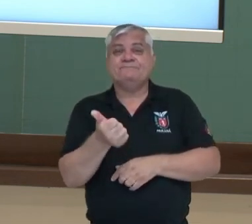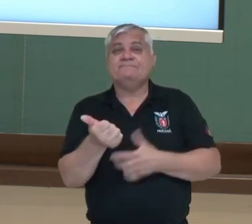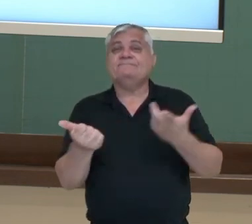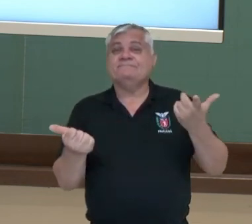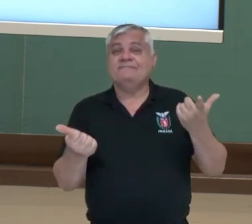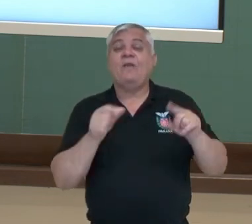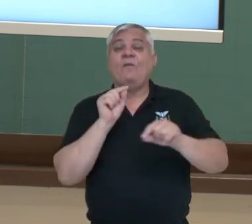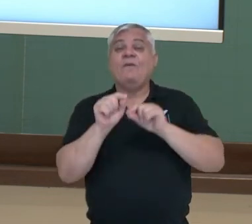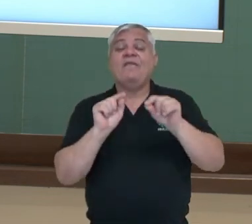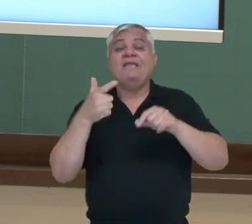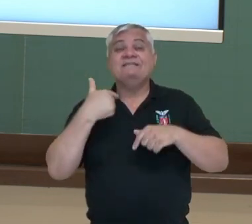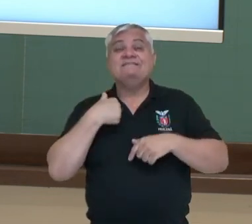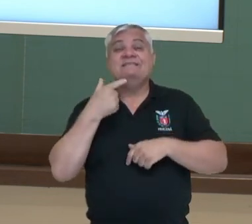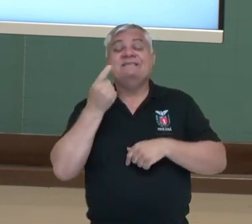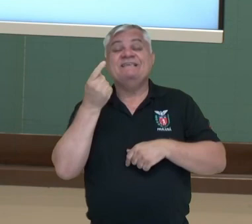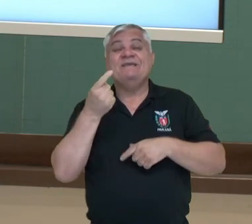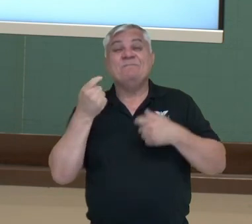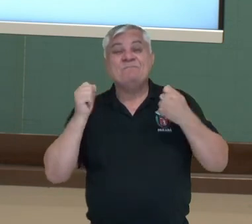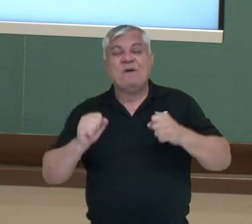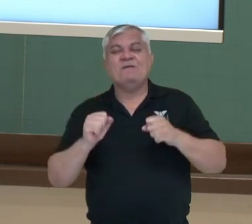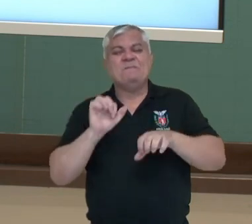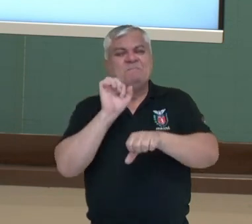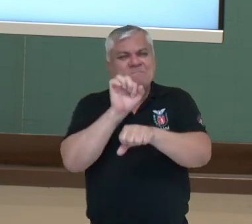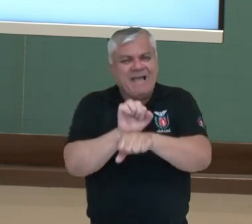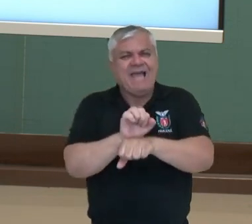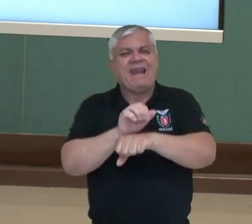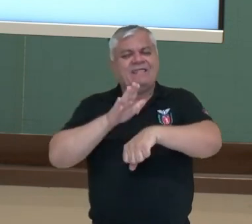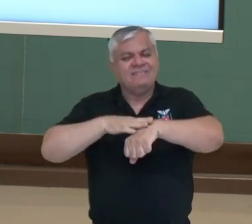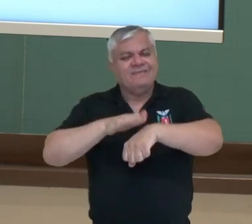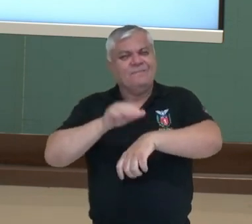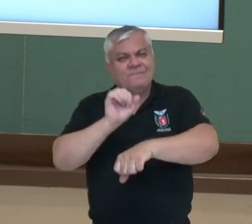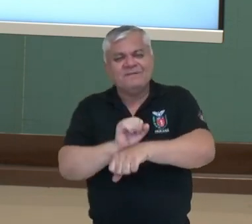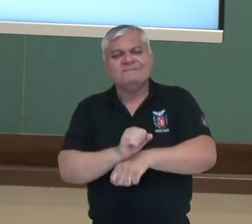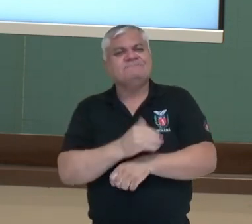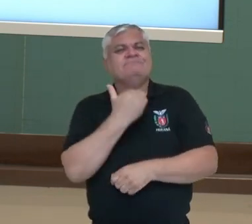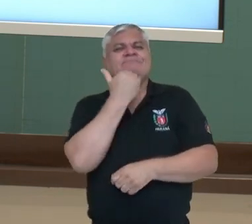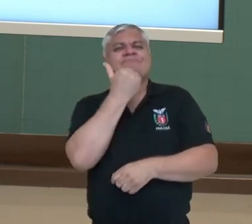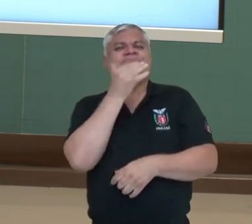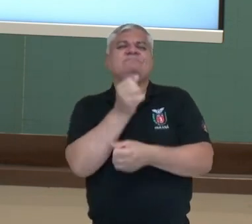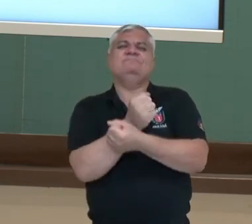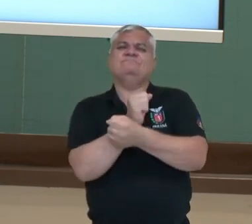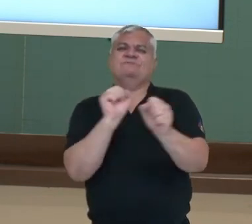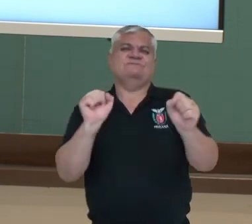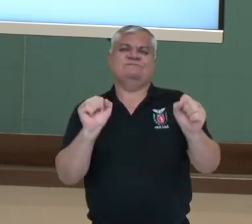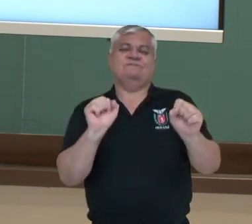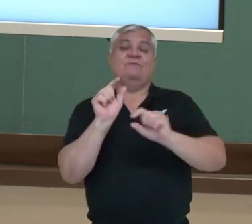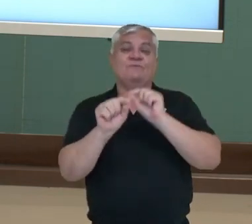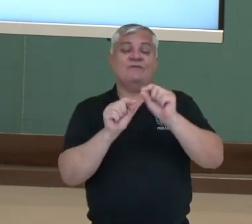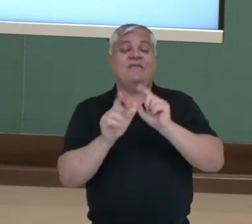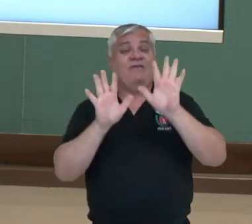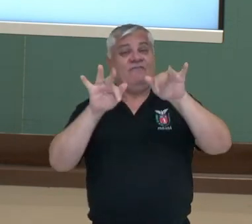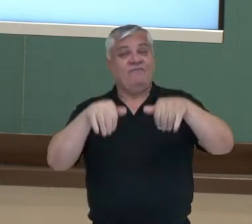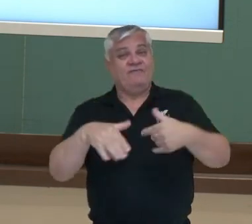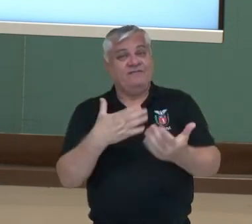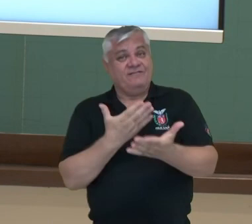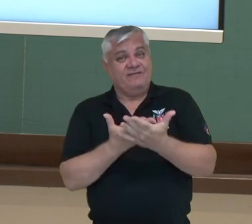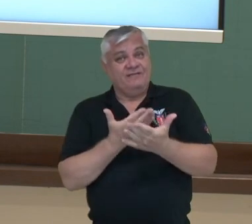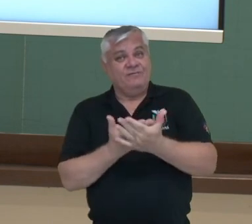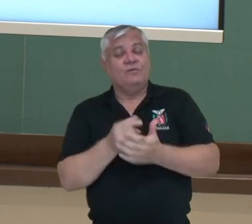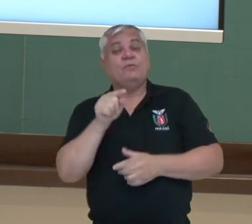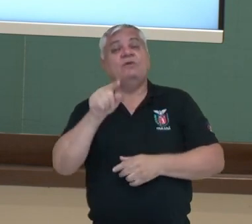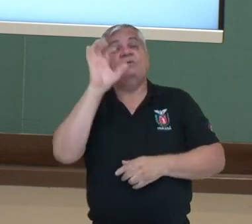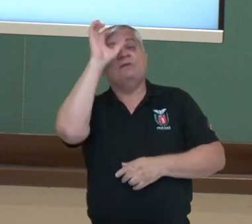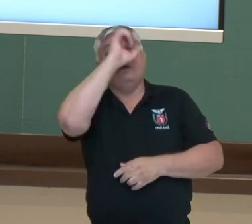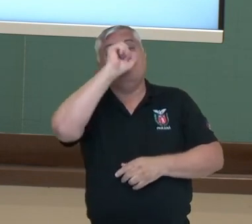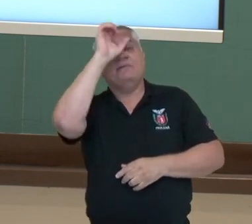avança. Se nós pudéssemos segurá-lo, não dá. Não dá. Chegamos ao final de mais uma aula e o que